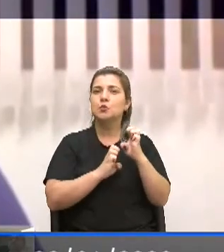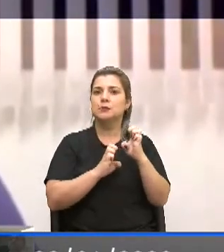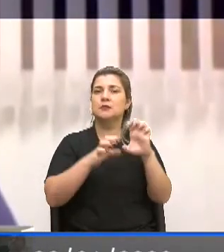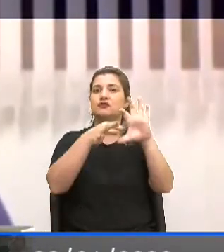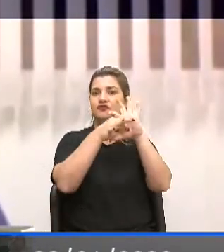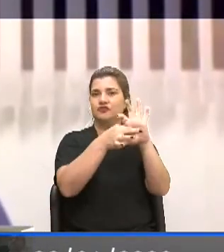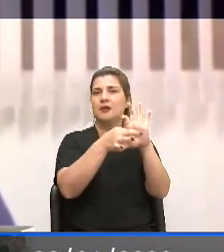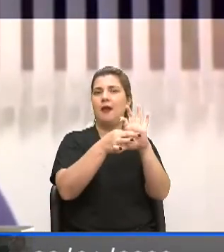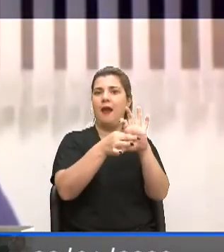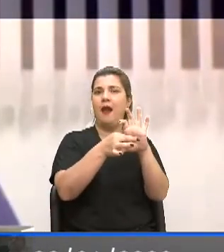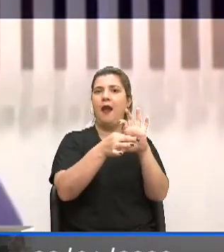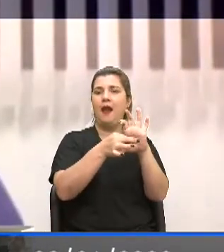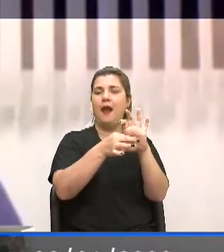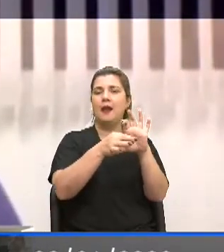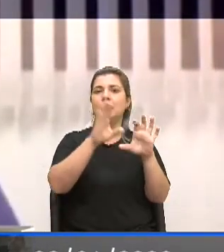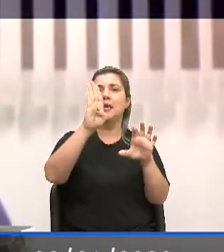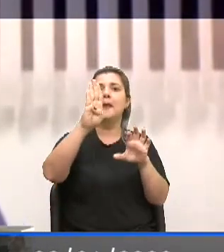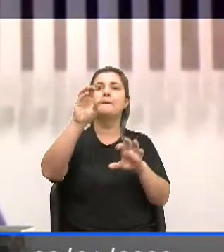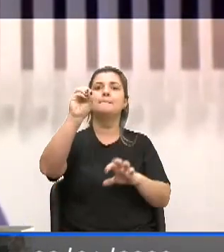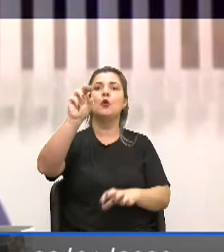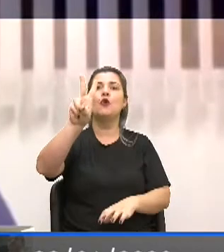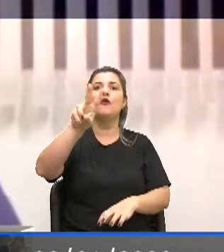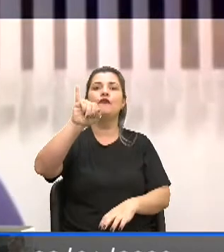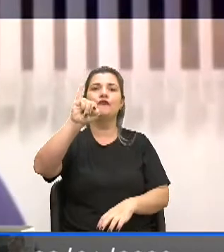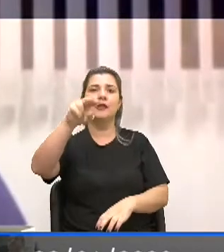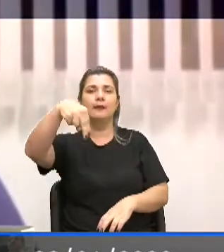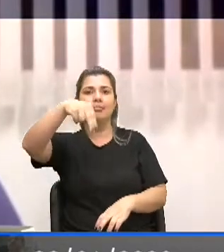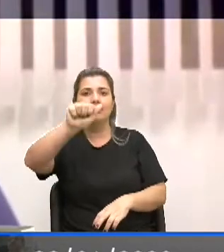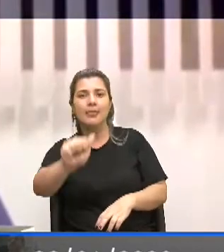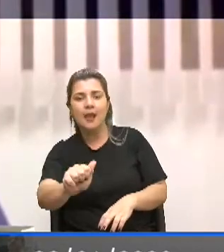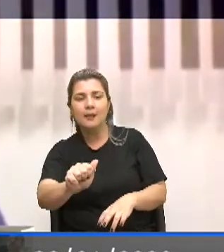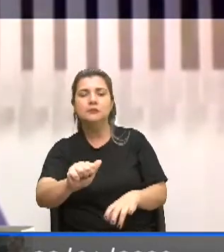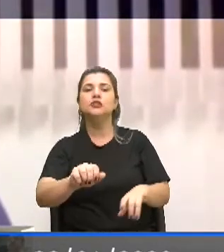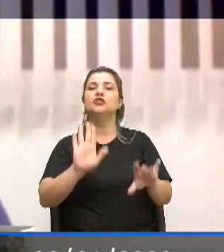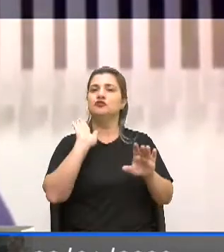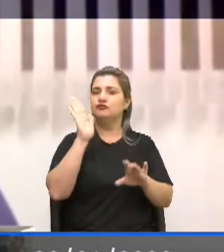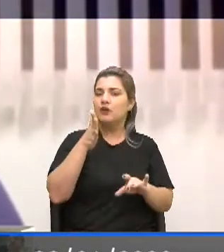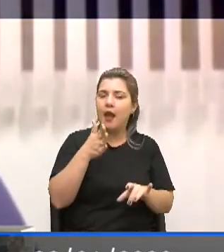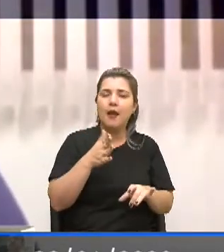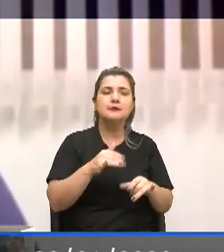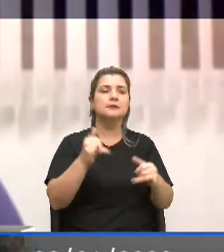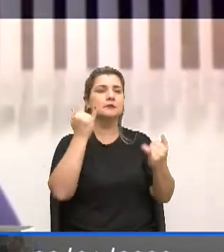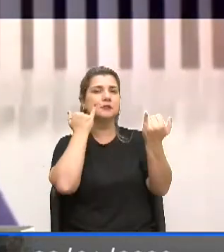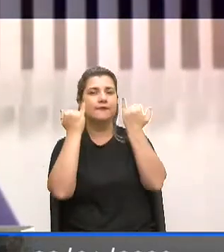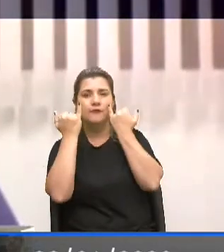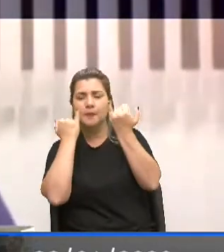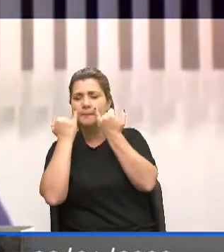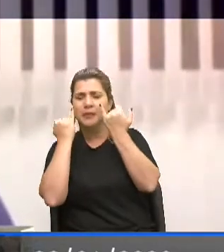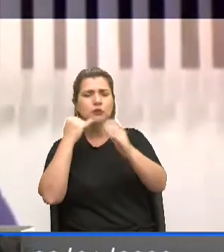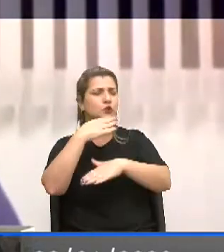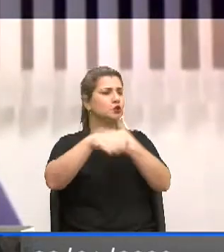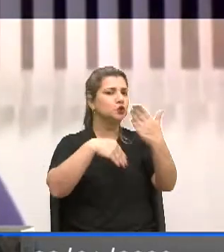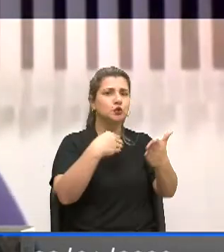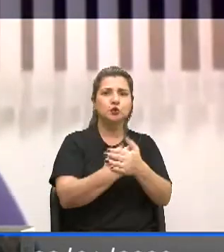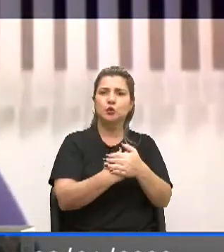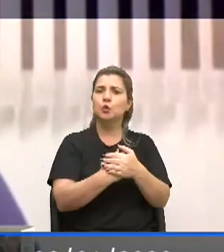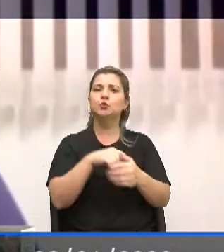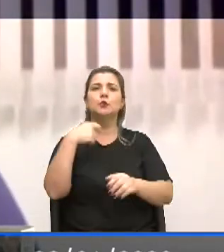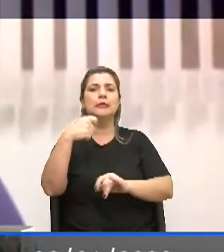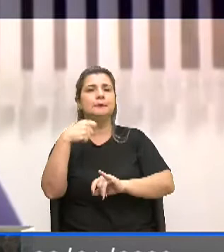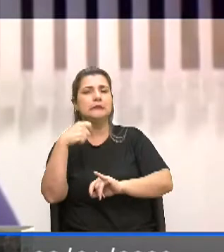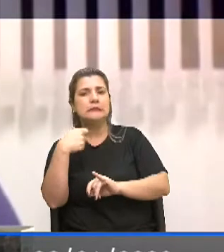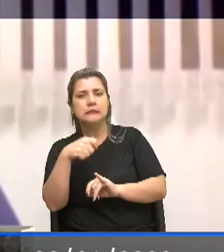nós estamos também tomando todas as medidas, orientando todas as empresas, repassando todas as orientações para que